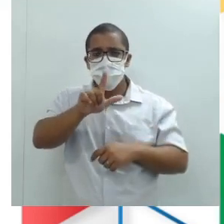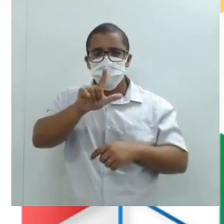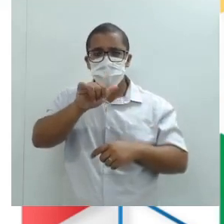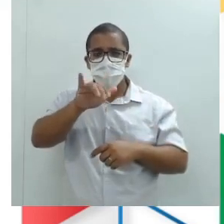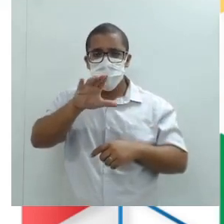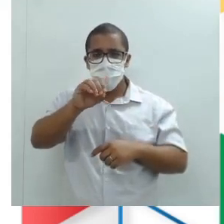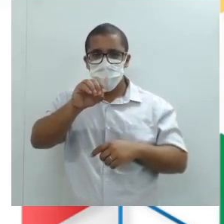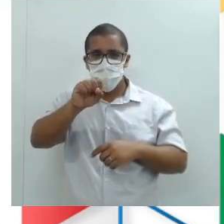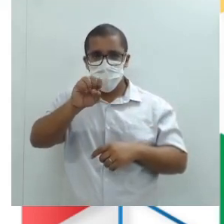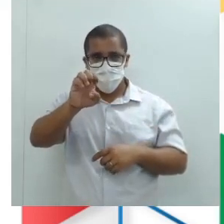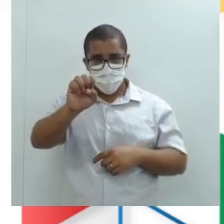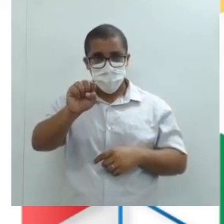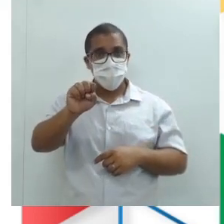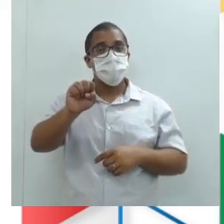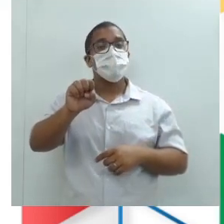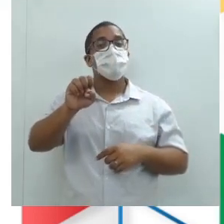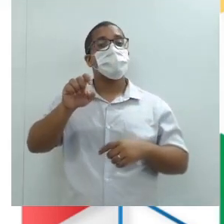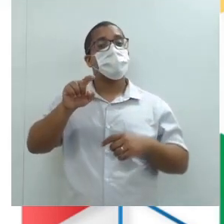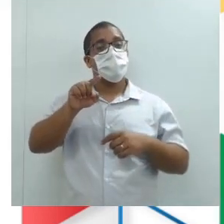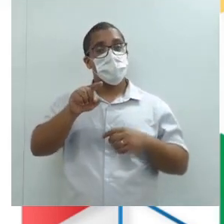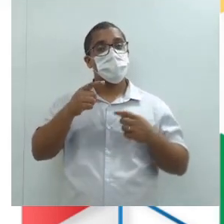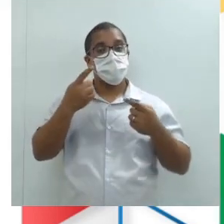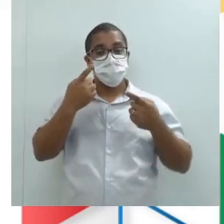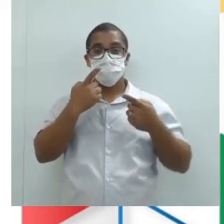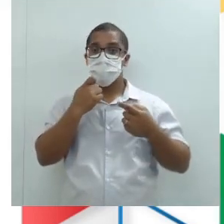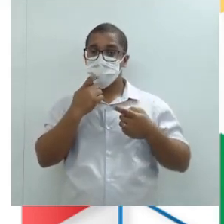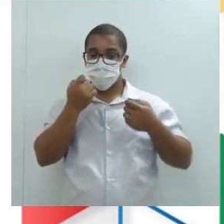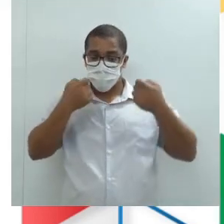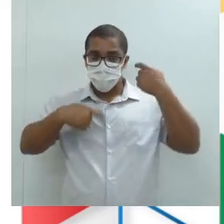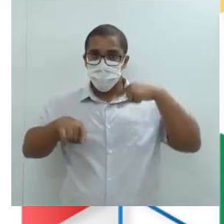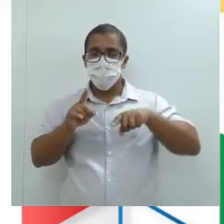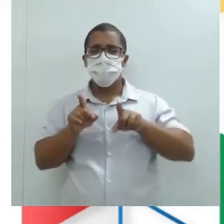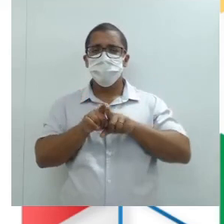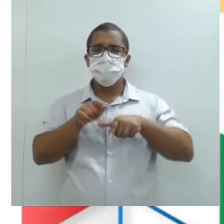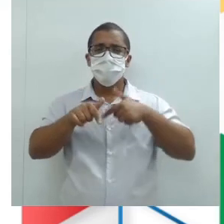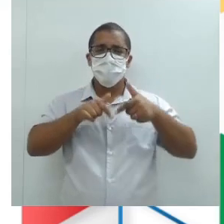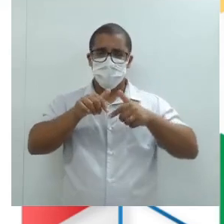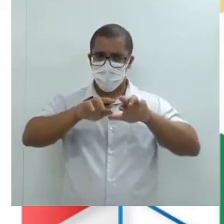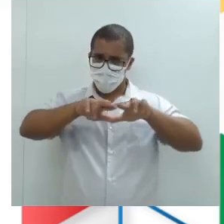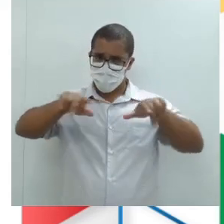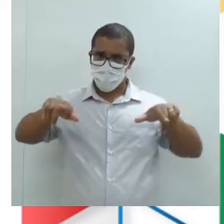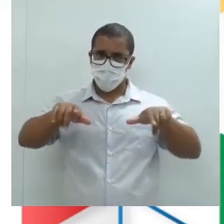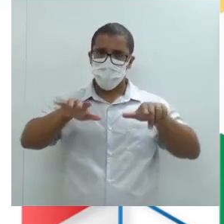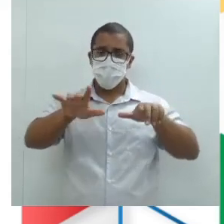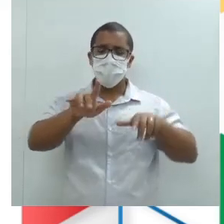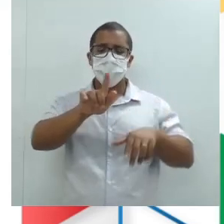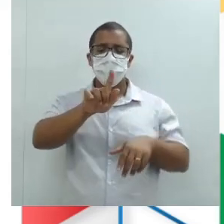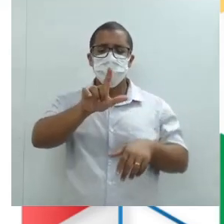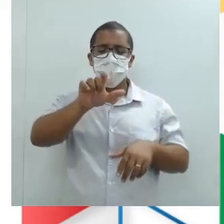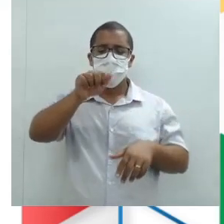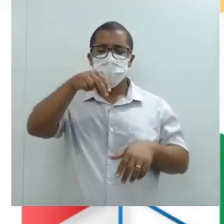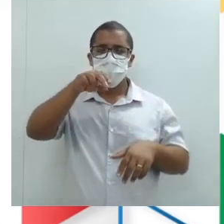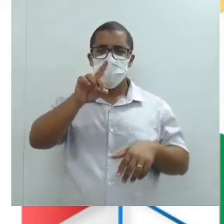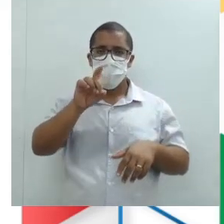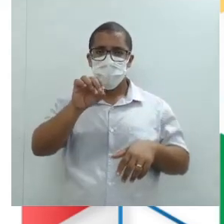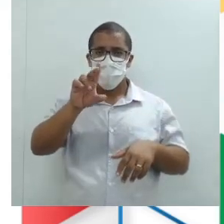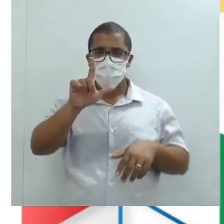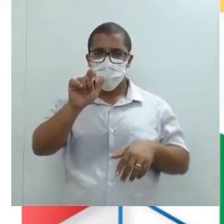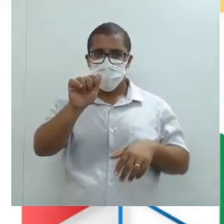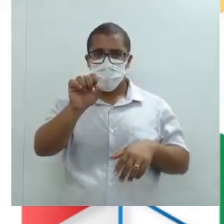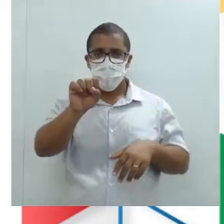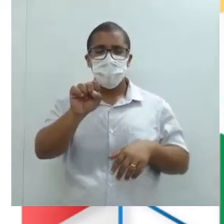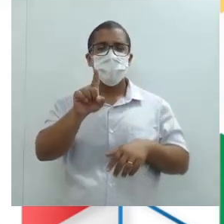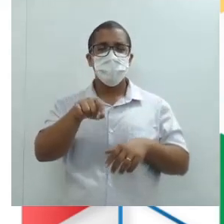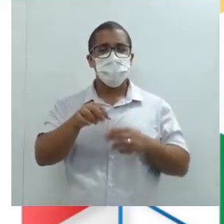entre outras funções. Quando se fala das glândulas, elas são estruturas que são responsáveis